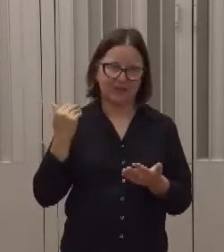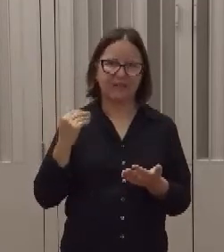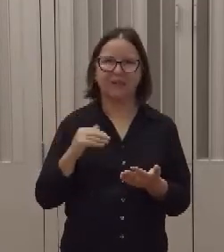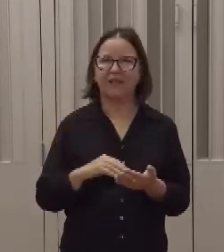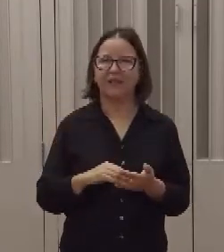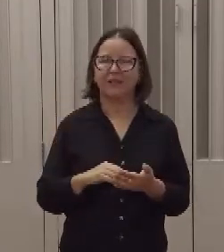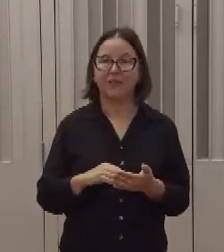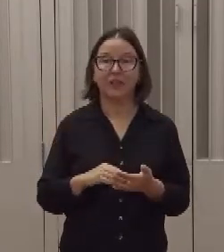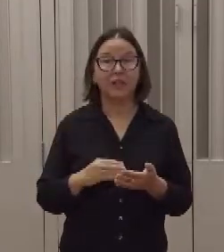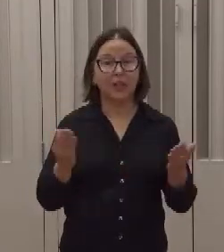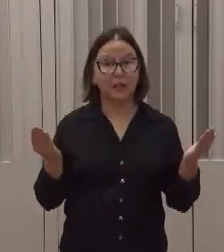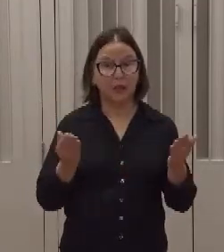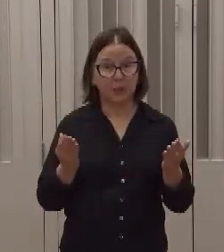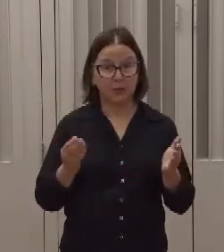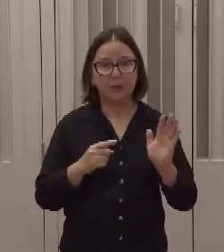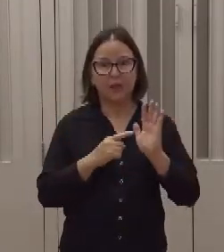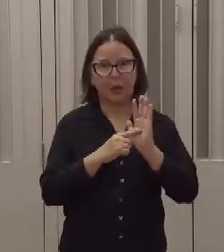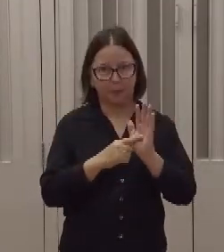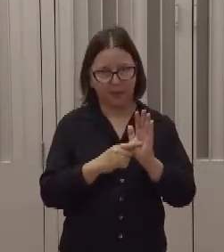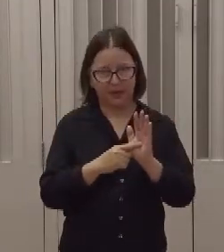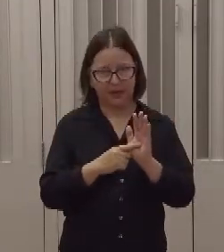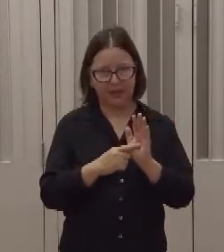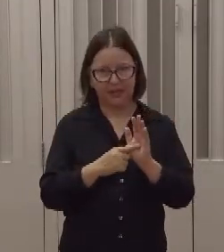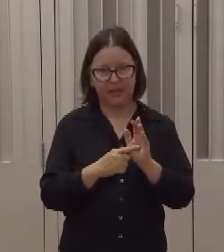meio de movimentos mais sutis.